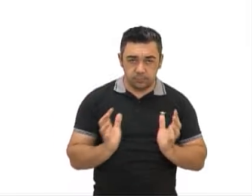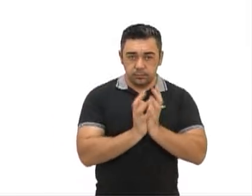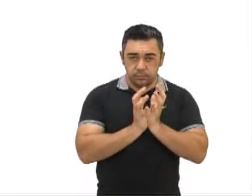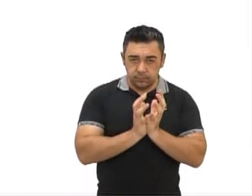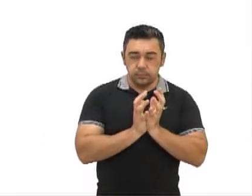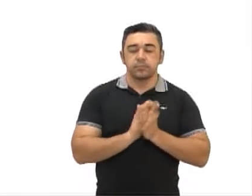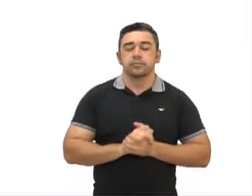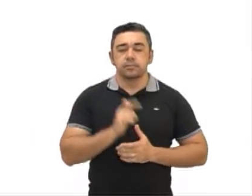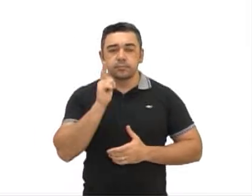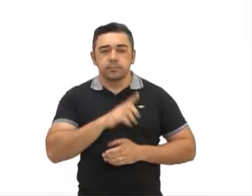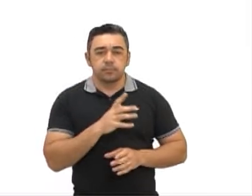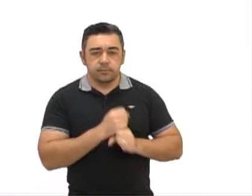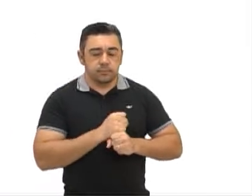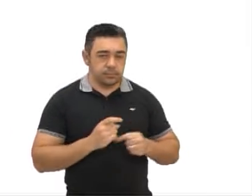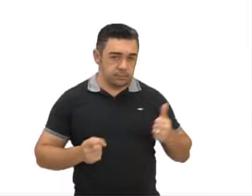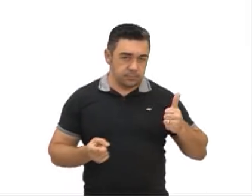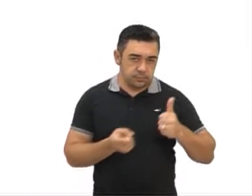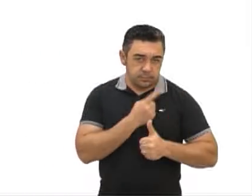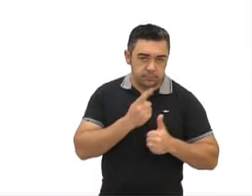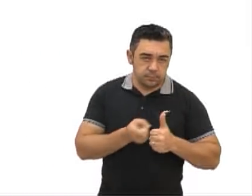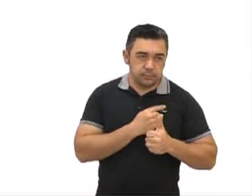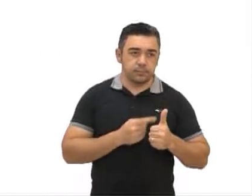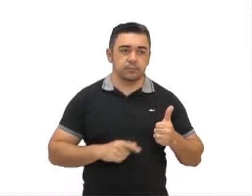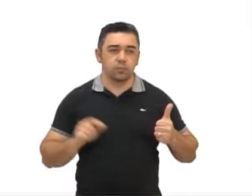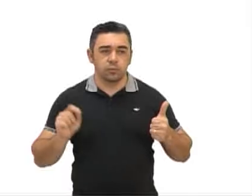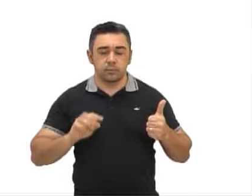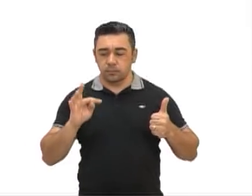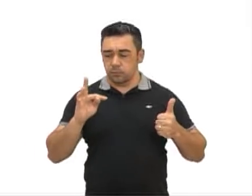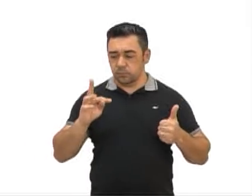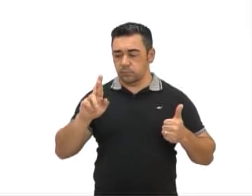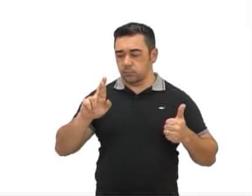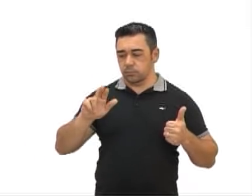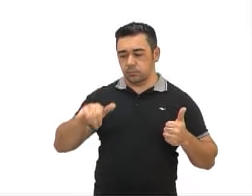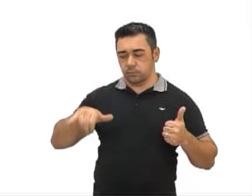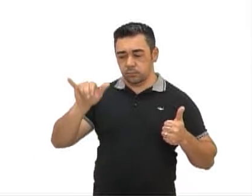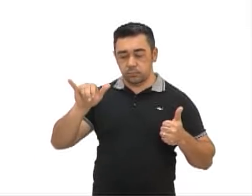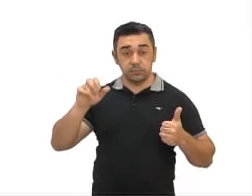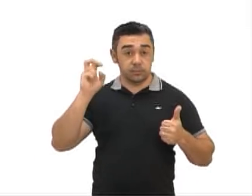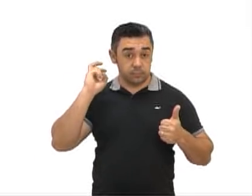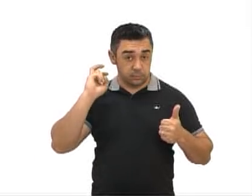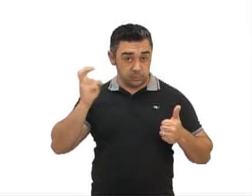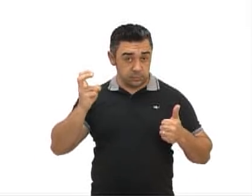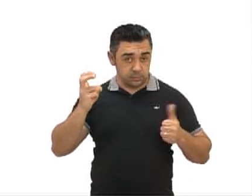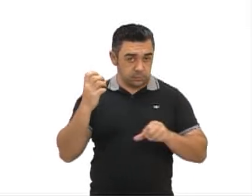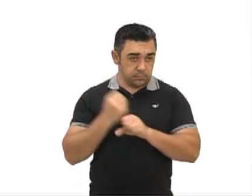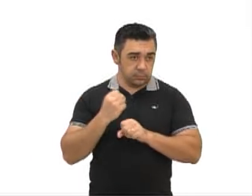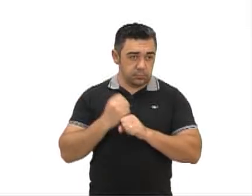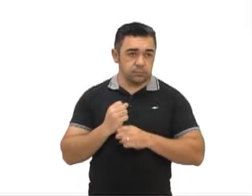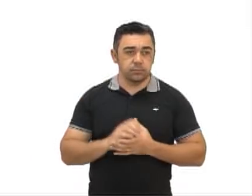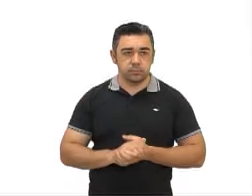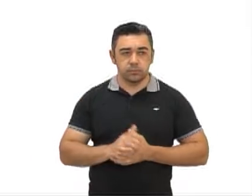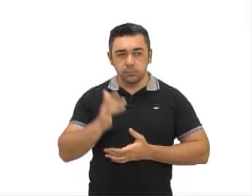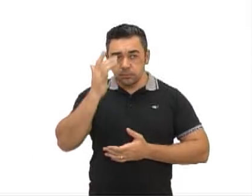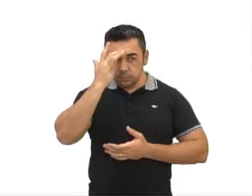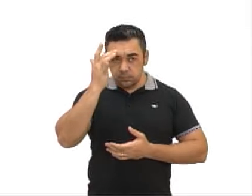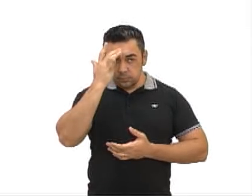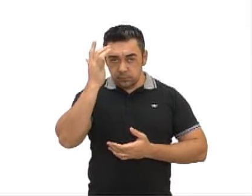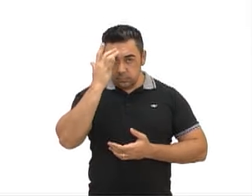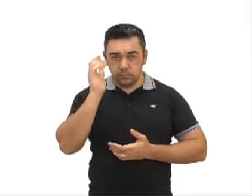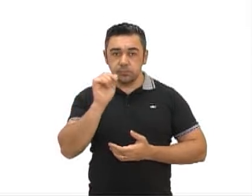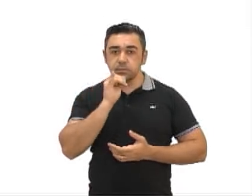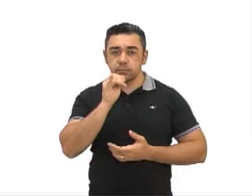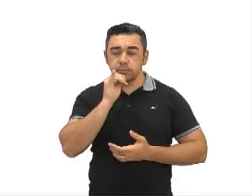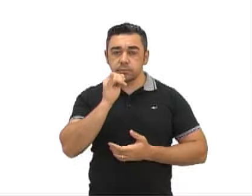marcar pontos. A primeira é o try, que vale 5 pontos. O corre quando um jogador